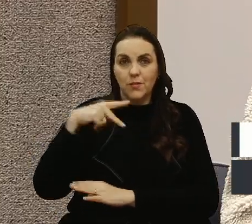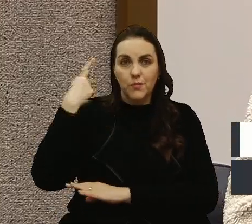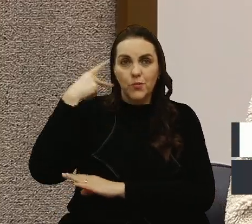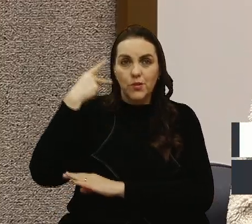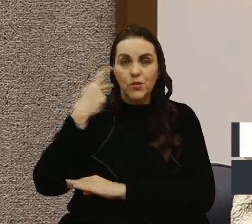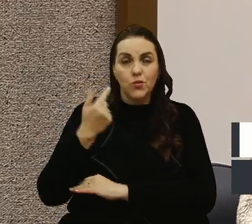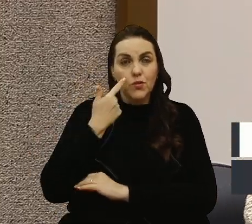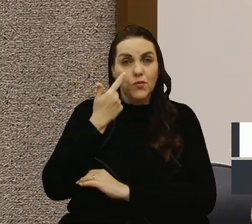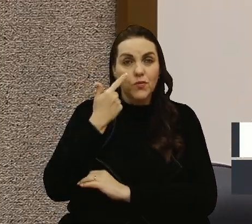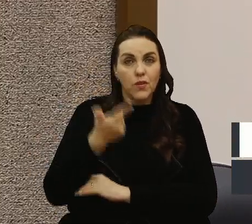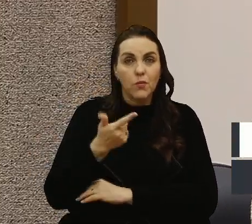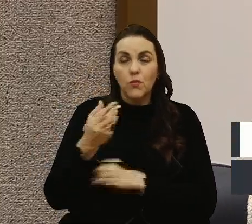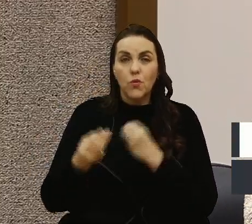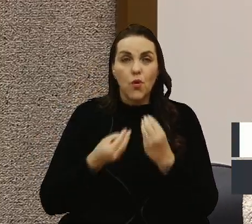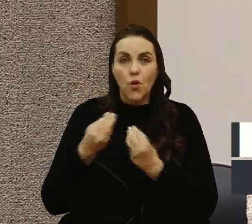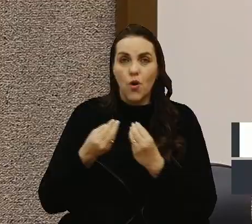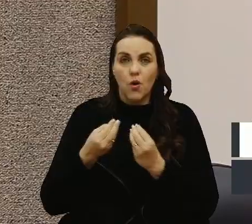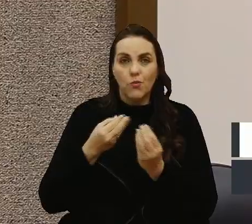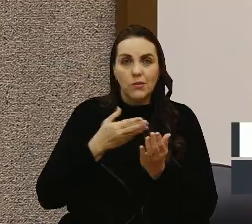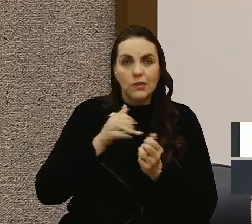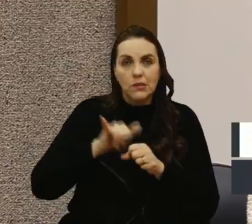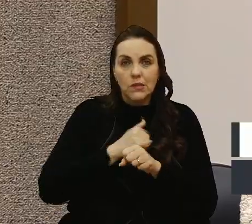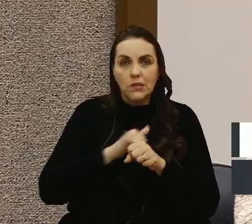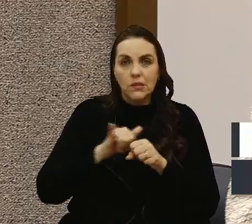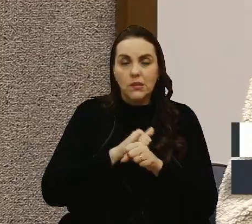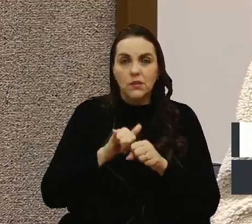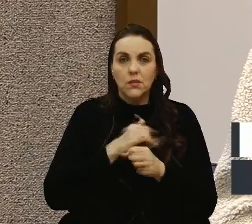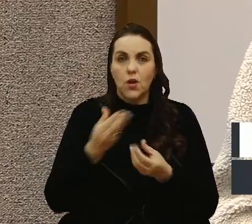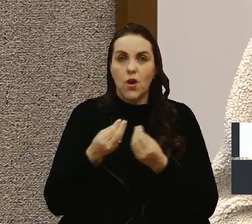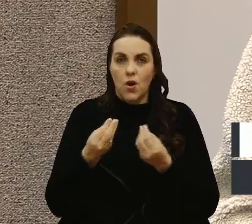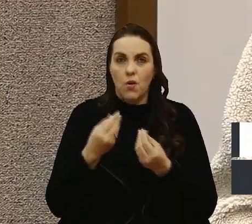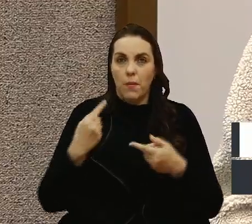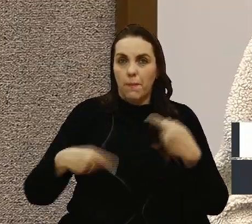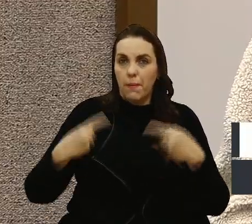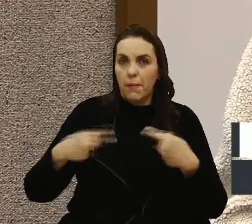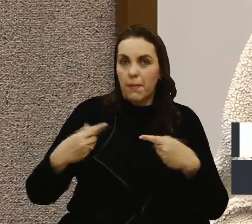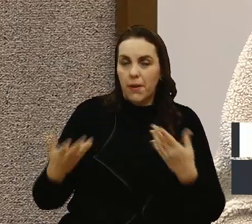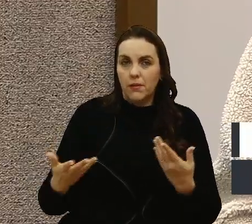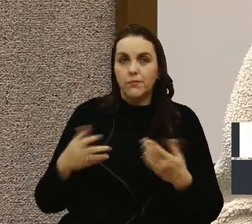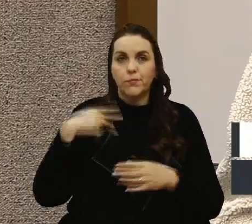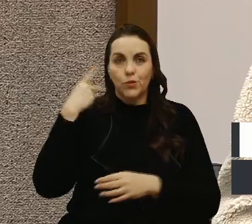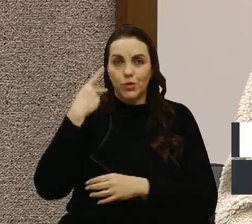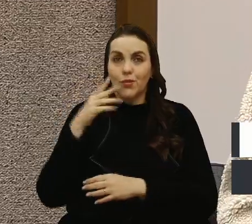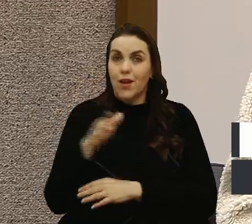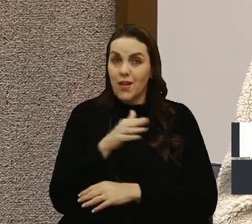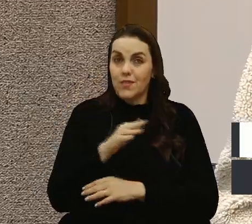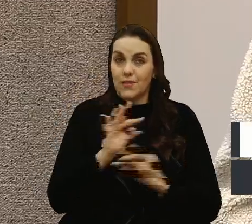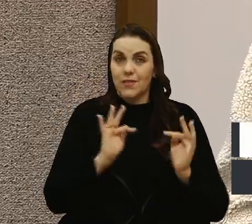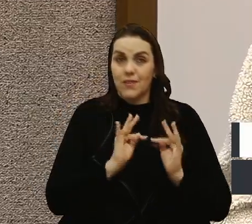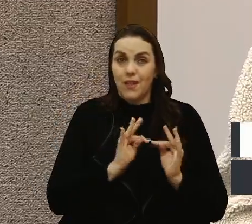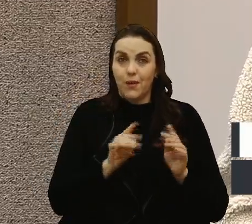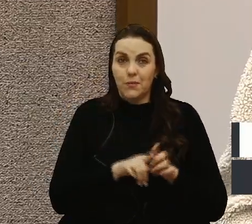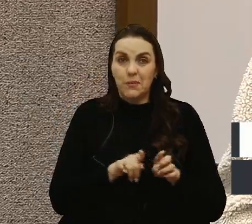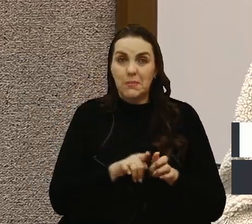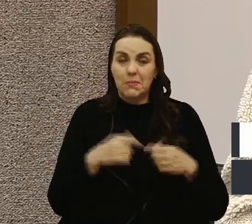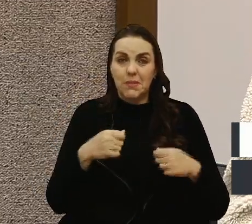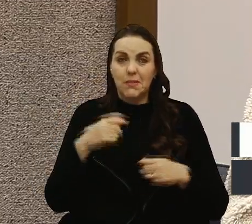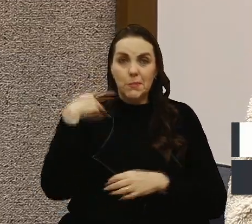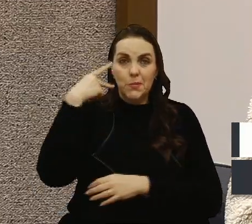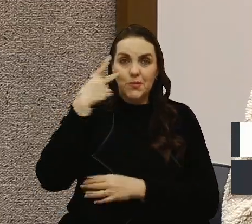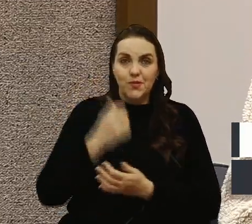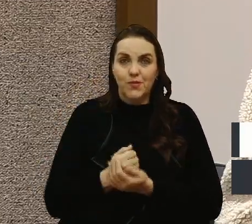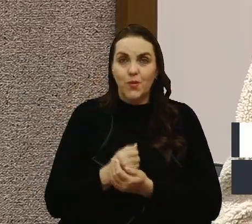verificamos que muitas saídas são políticas. E às vezes, vereador Cristiano, os técnicos precisam ter saídas políticas. Então, bom, o